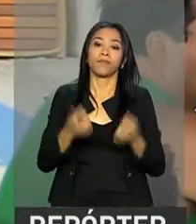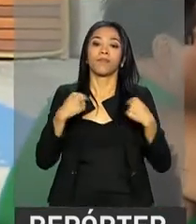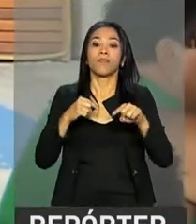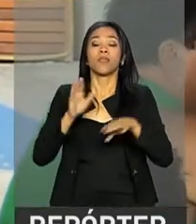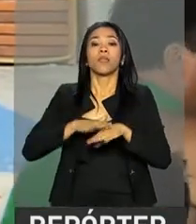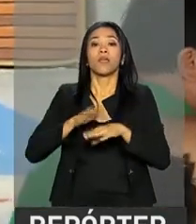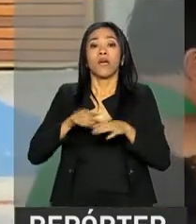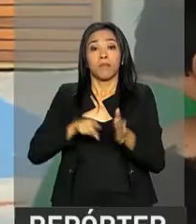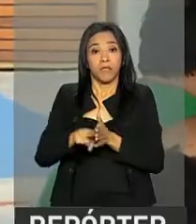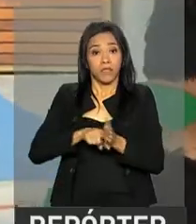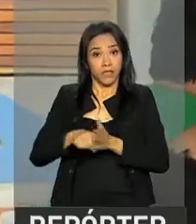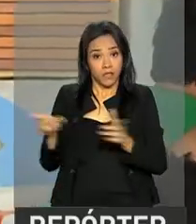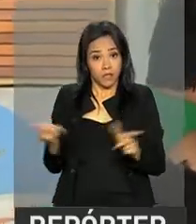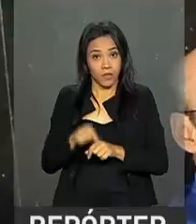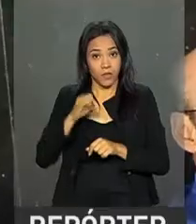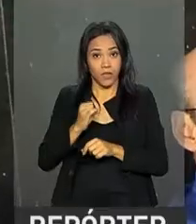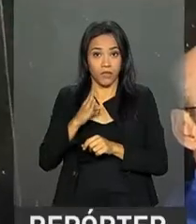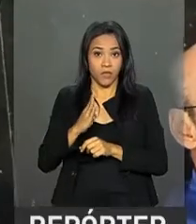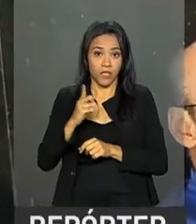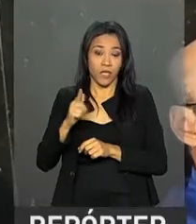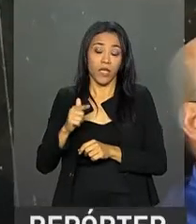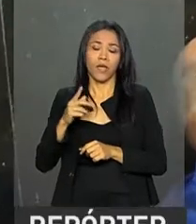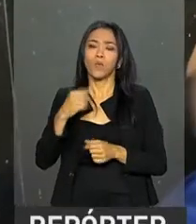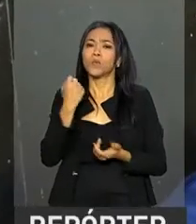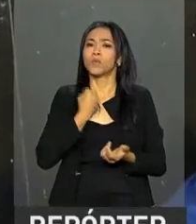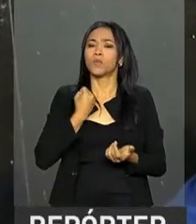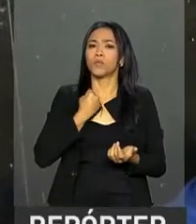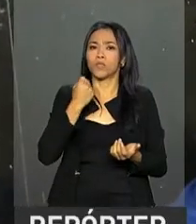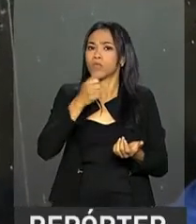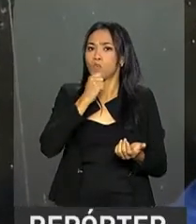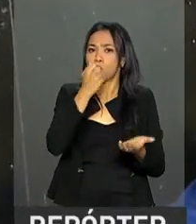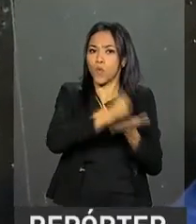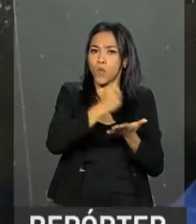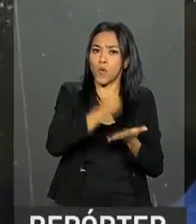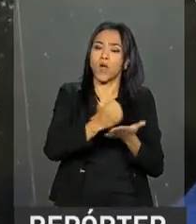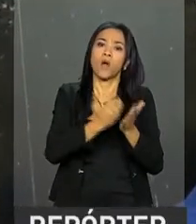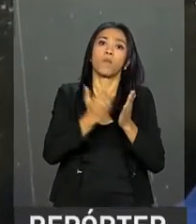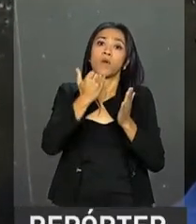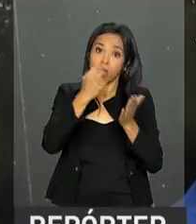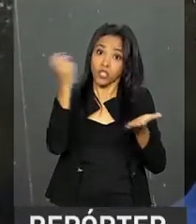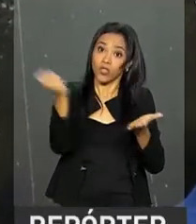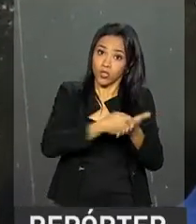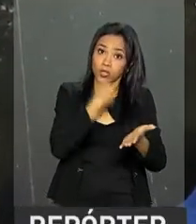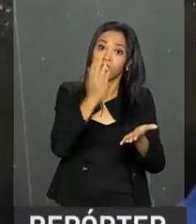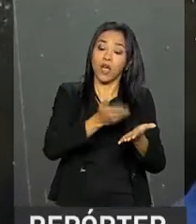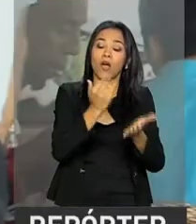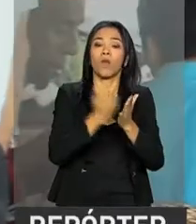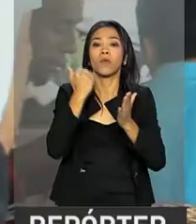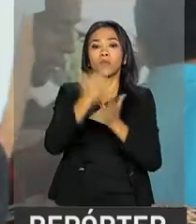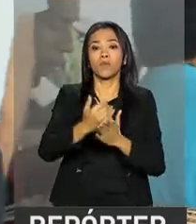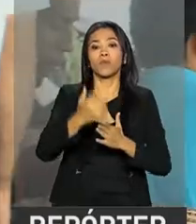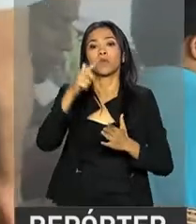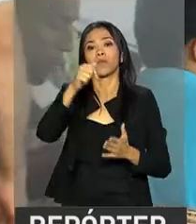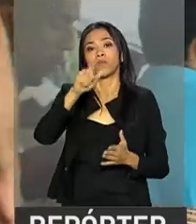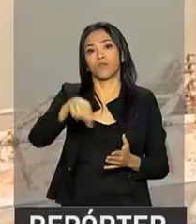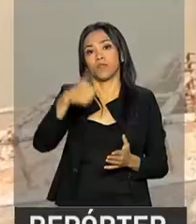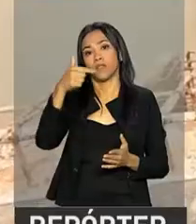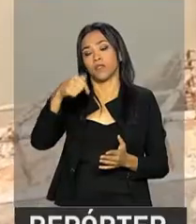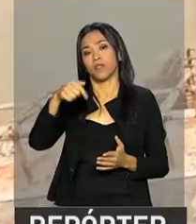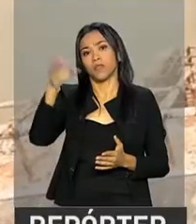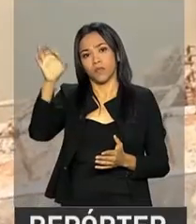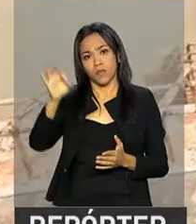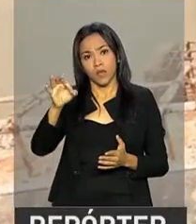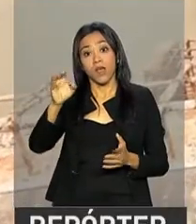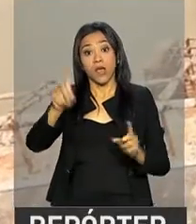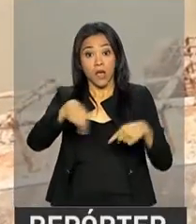o número de empregados sem carteira assinada cresceu 2,7 por cento em relação ao período entre março a maio deste ano